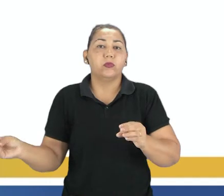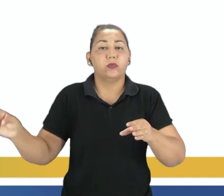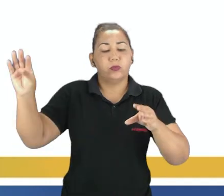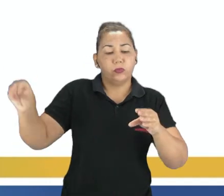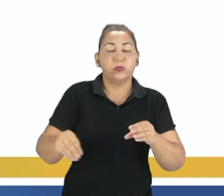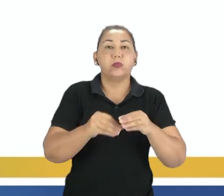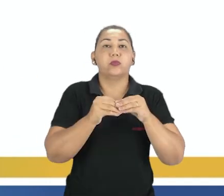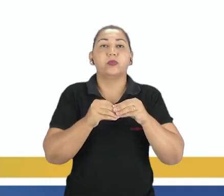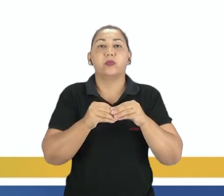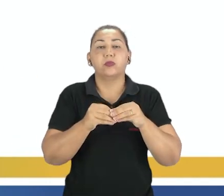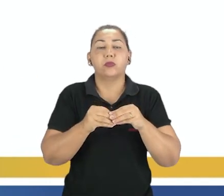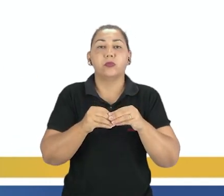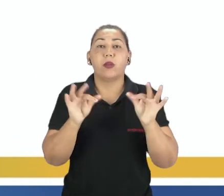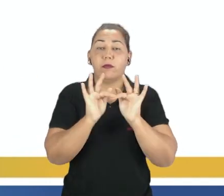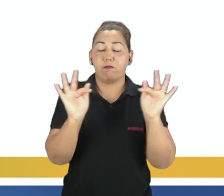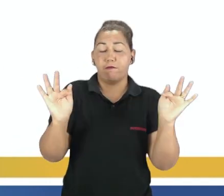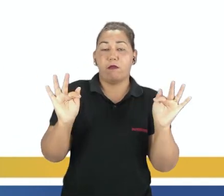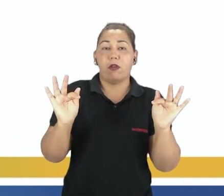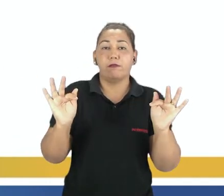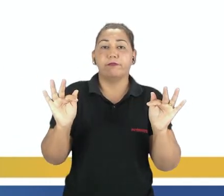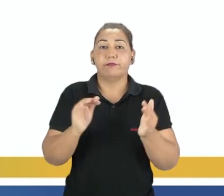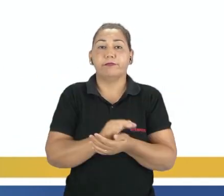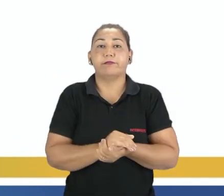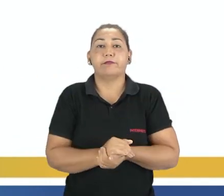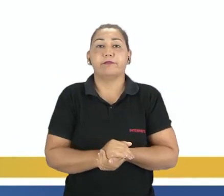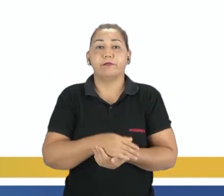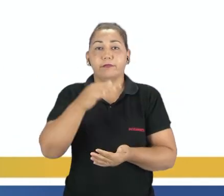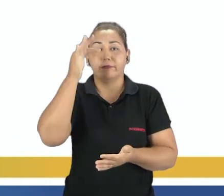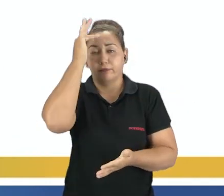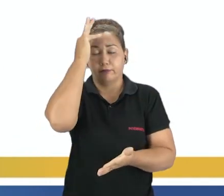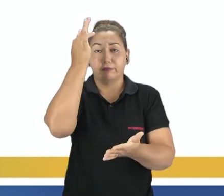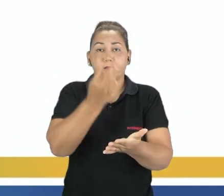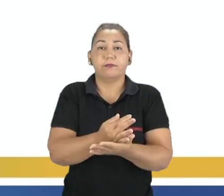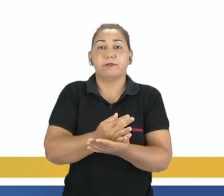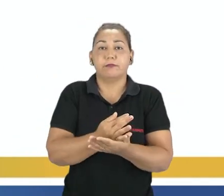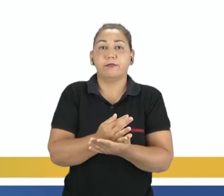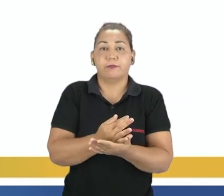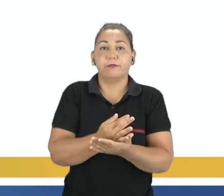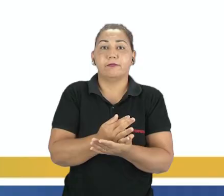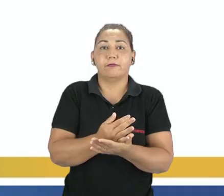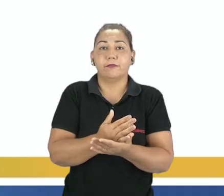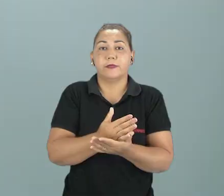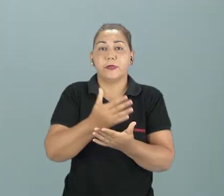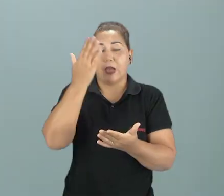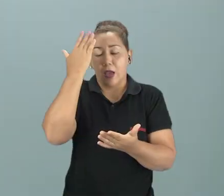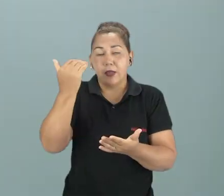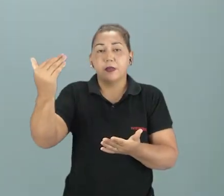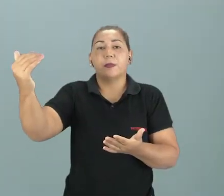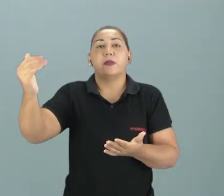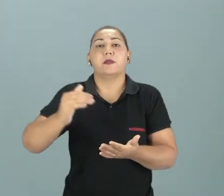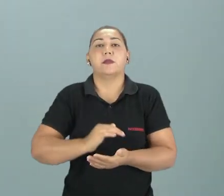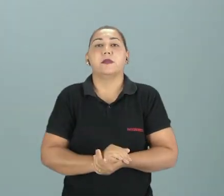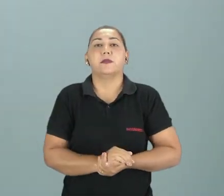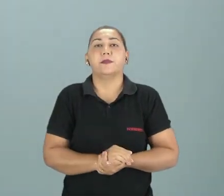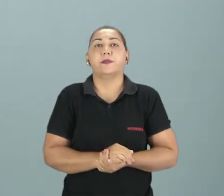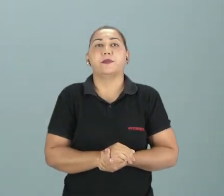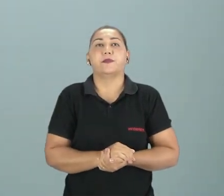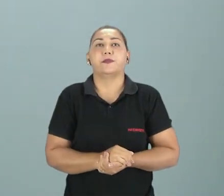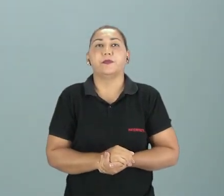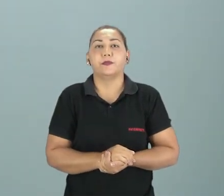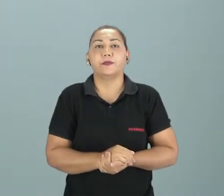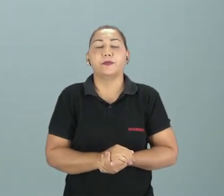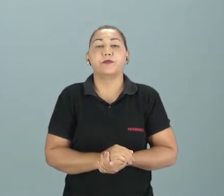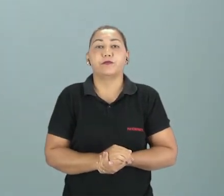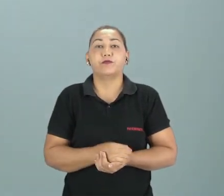A fé e a esperança não faltam a este povo. Vejam que aqui nós temos dois núcleos do